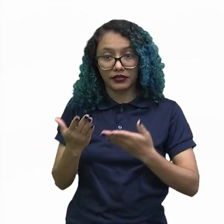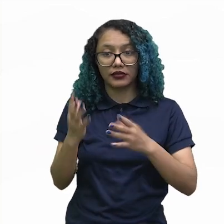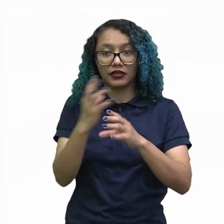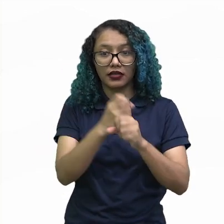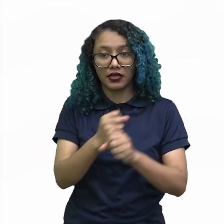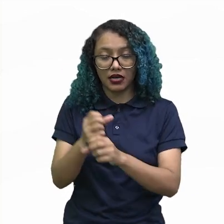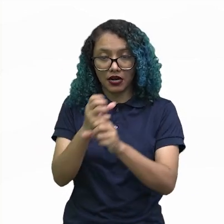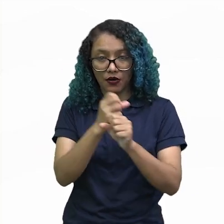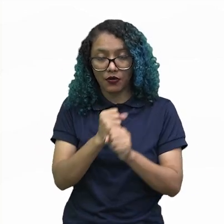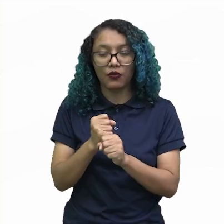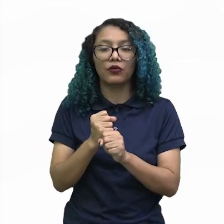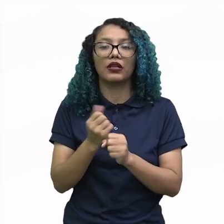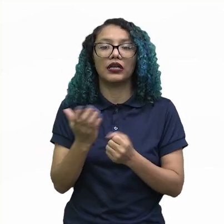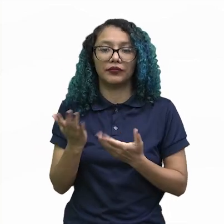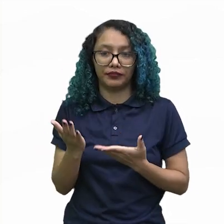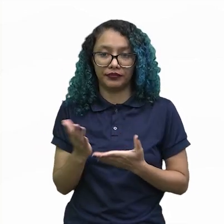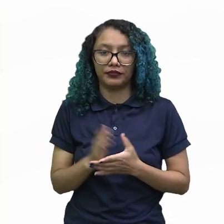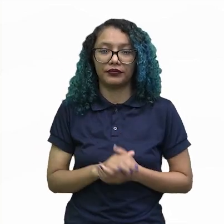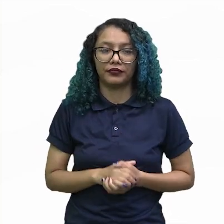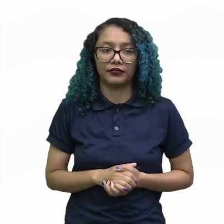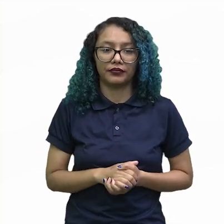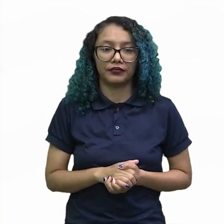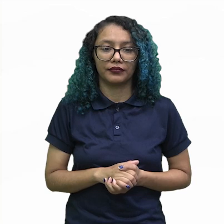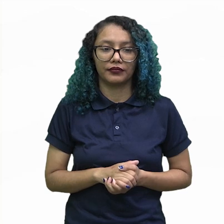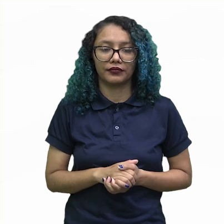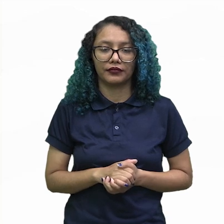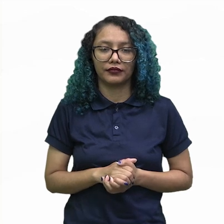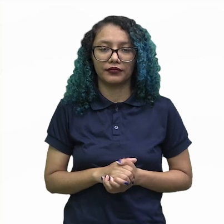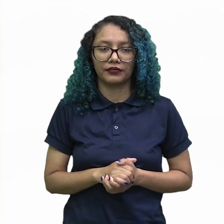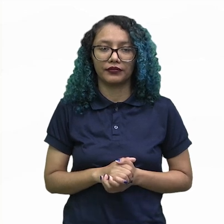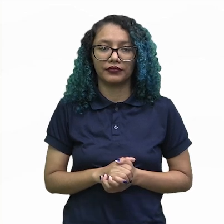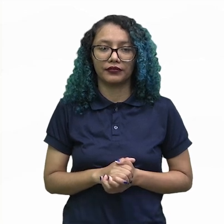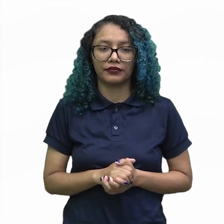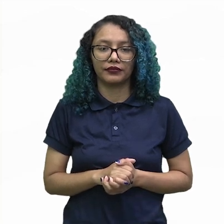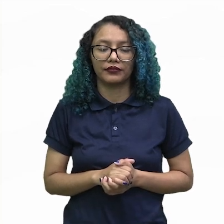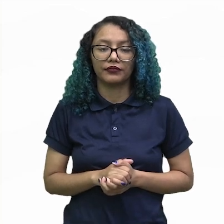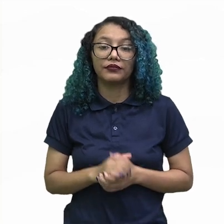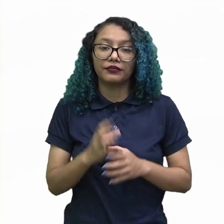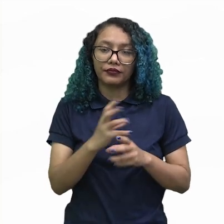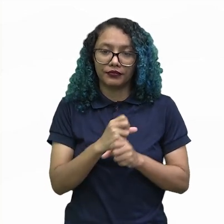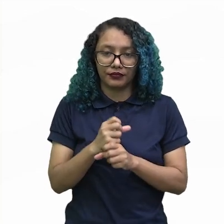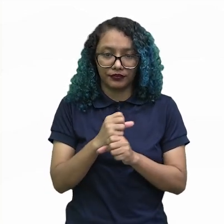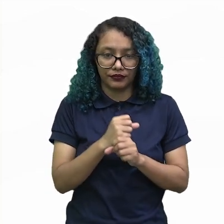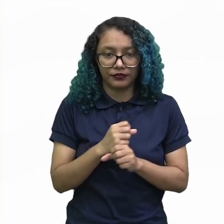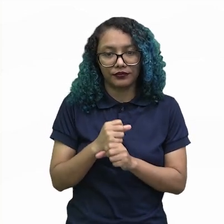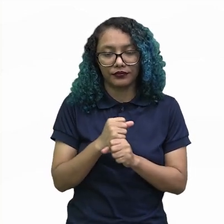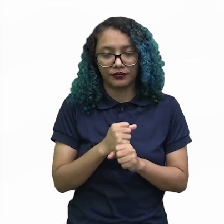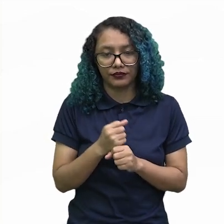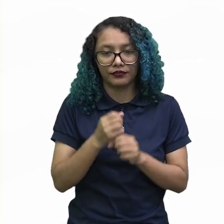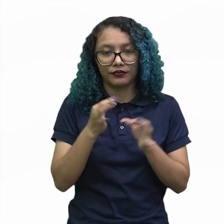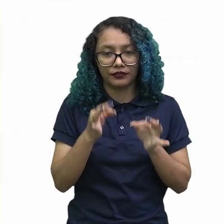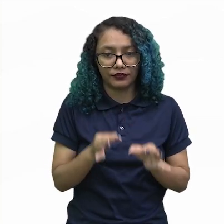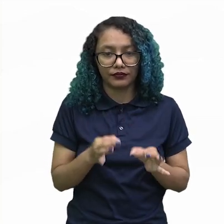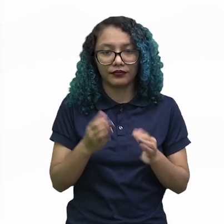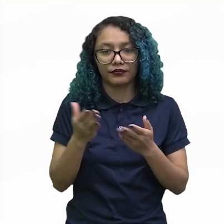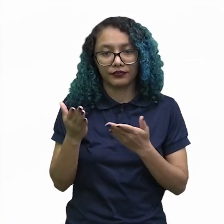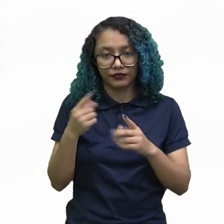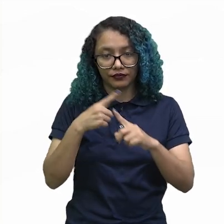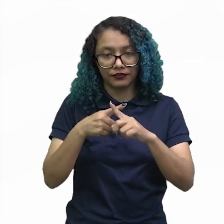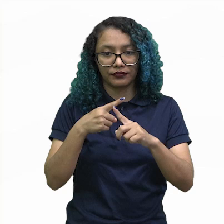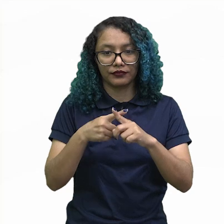a multiplicação entre esses 3 fatores, tá legal? Resolvendo de forma correta